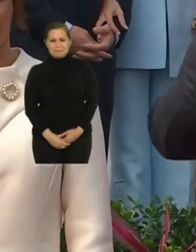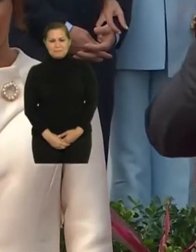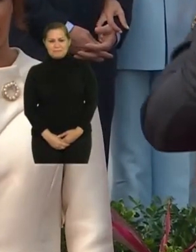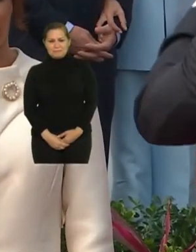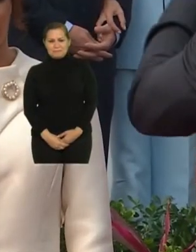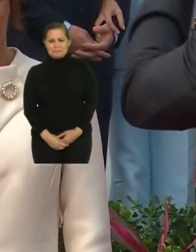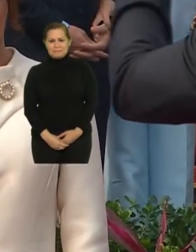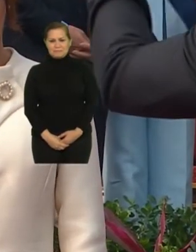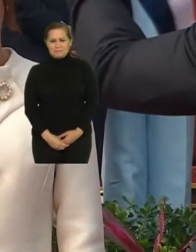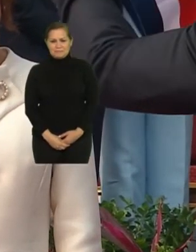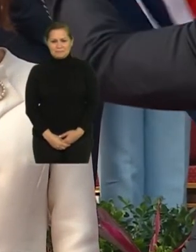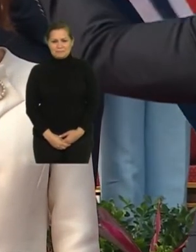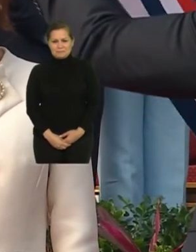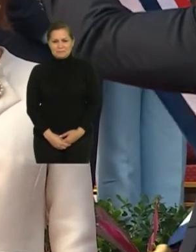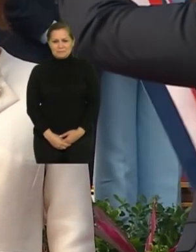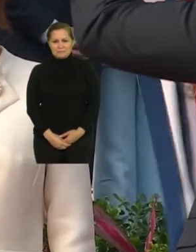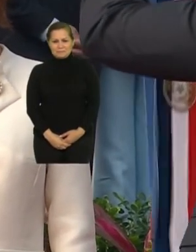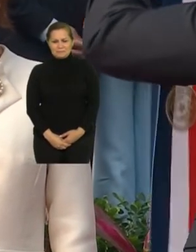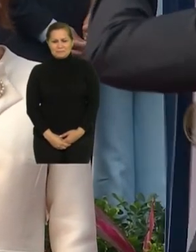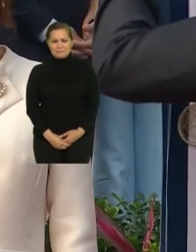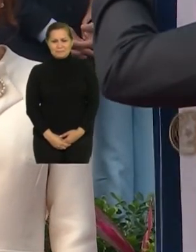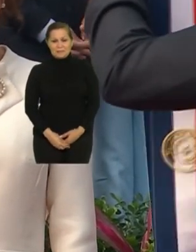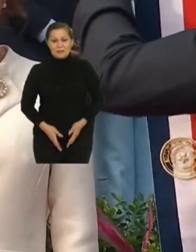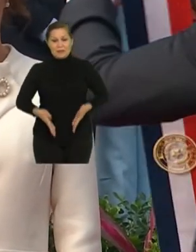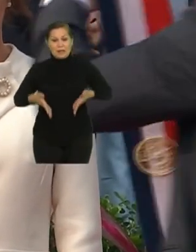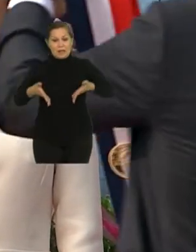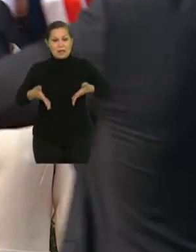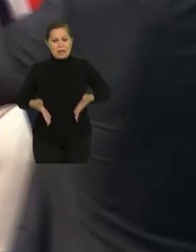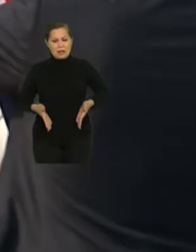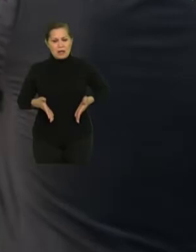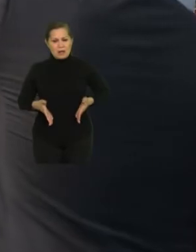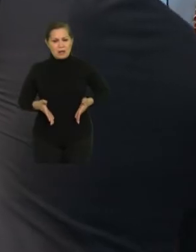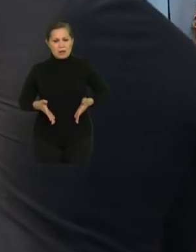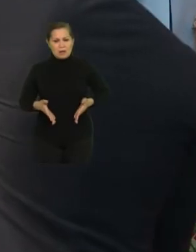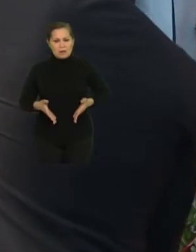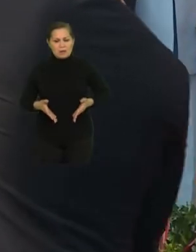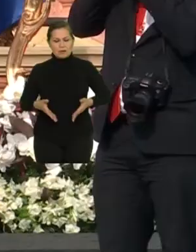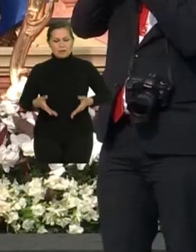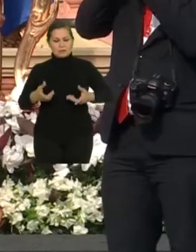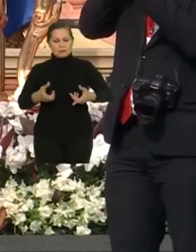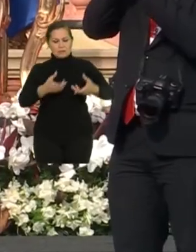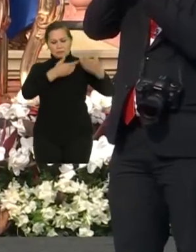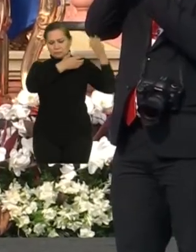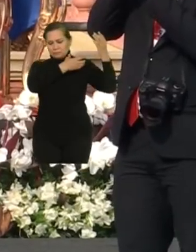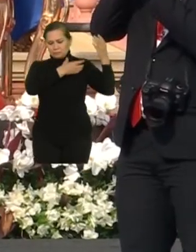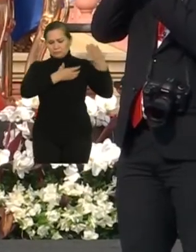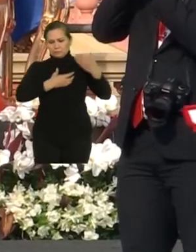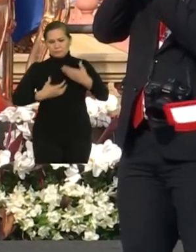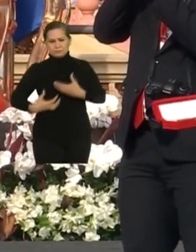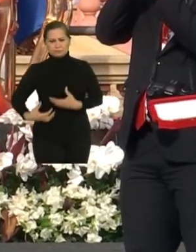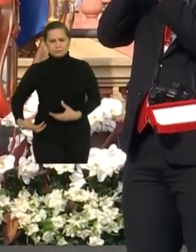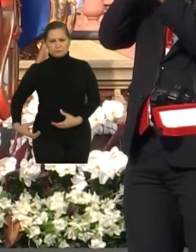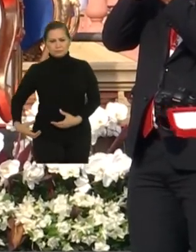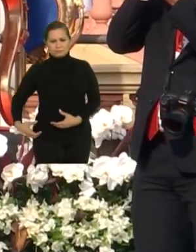Paraguai. O presidente Mário Benítez, acompanhado de sua esposa, neste momento, recebe a faixa